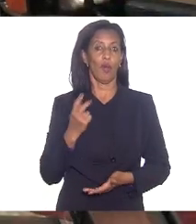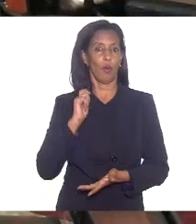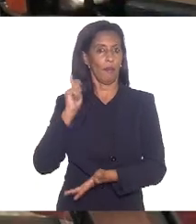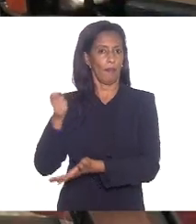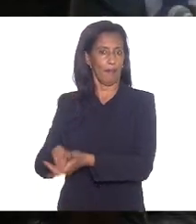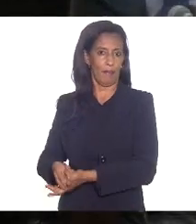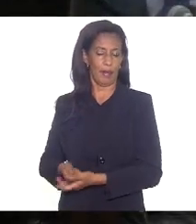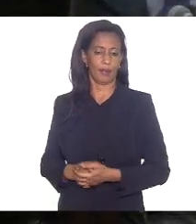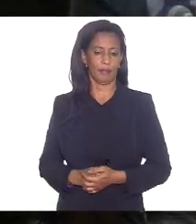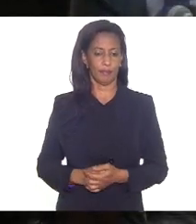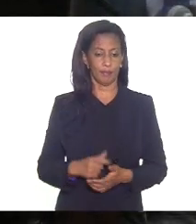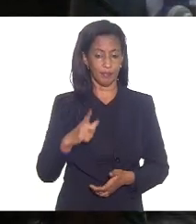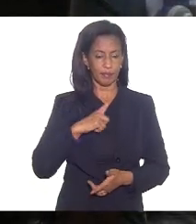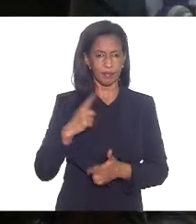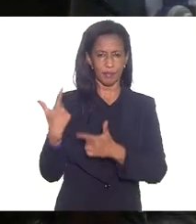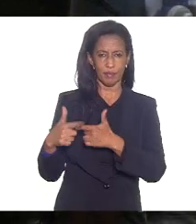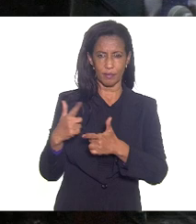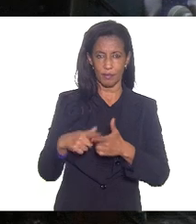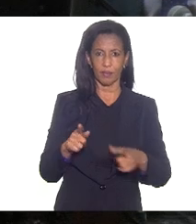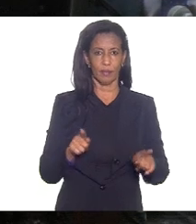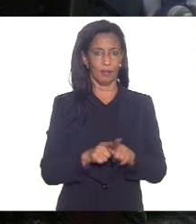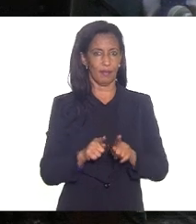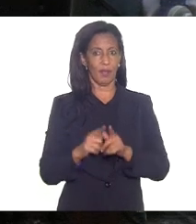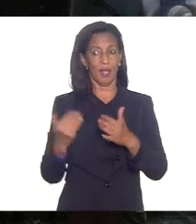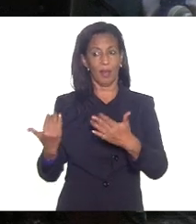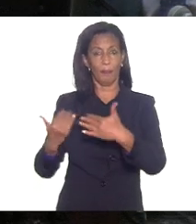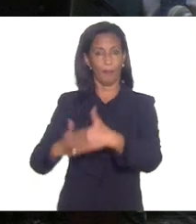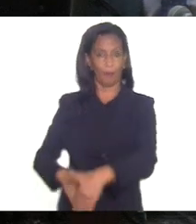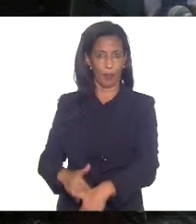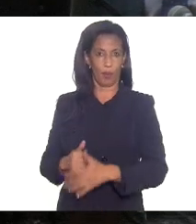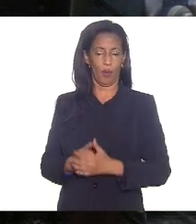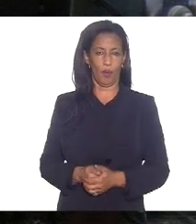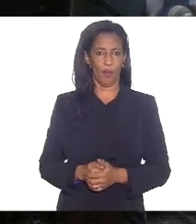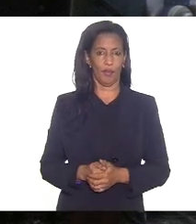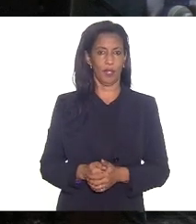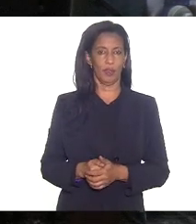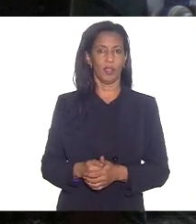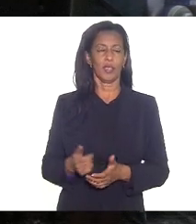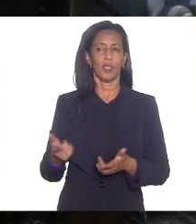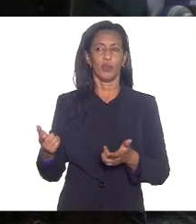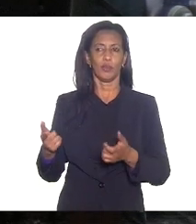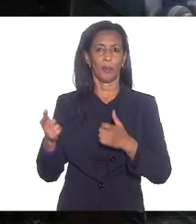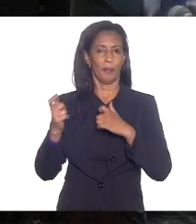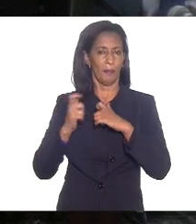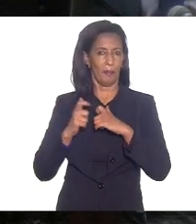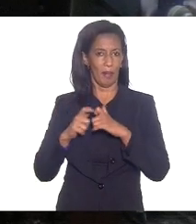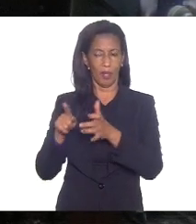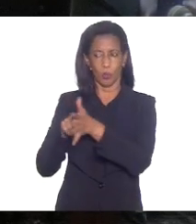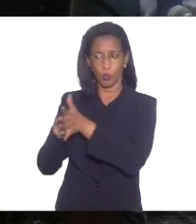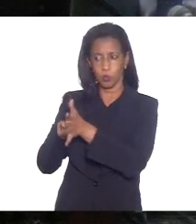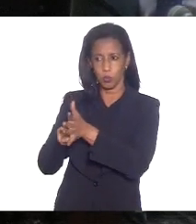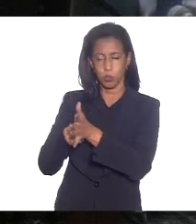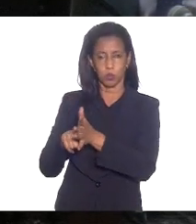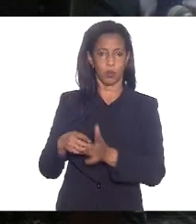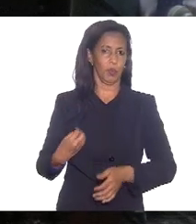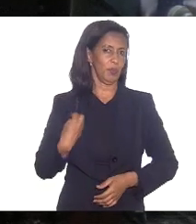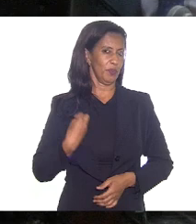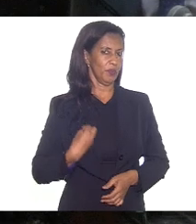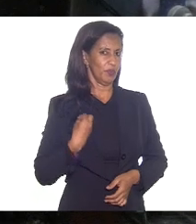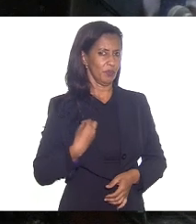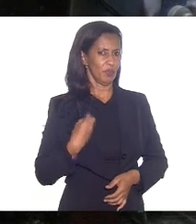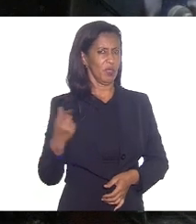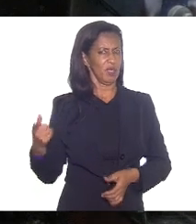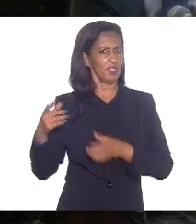recebido. Houve problemas na questão da prova do exame médico, da investigação social, e